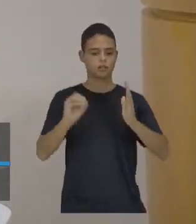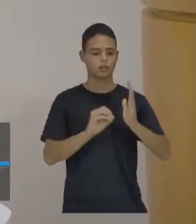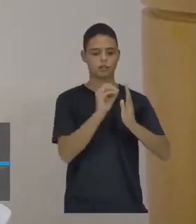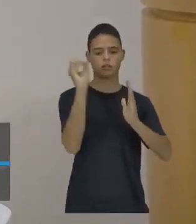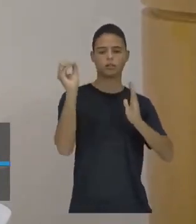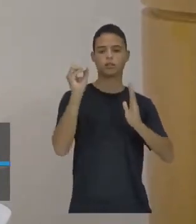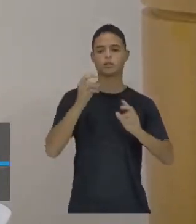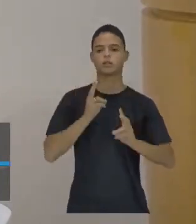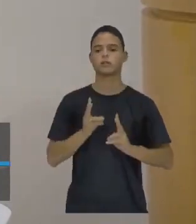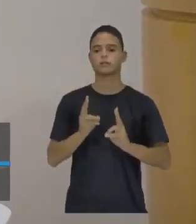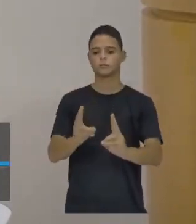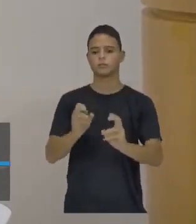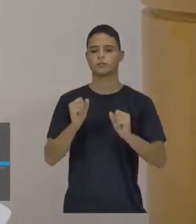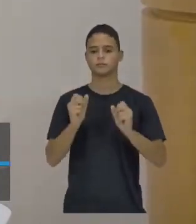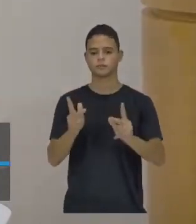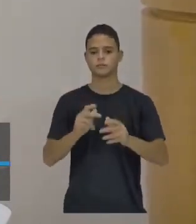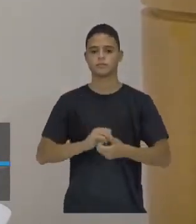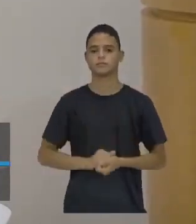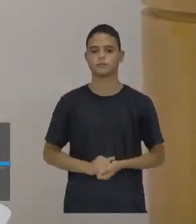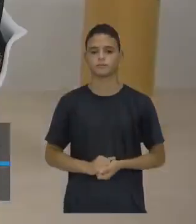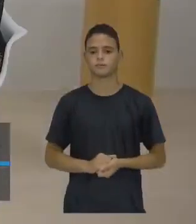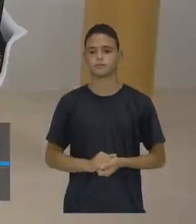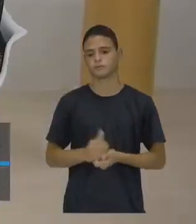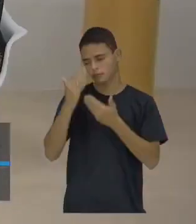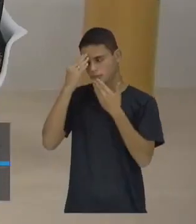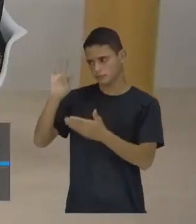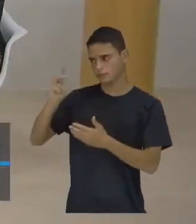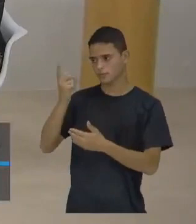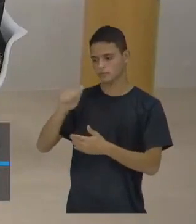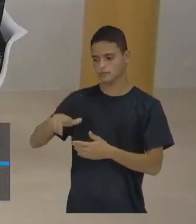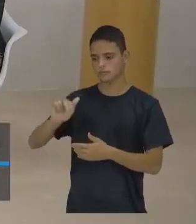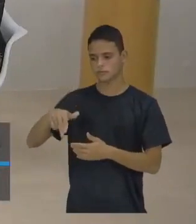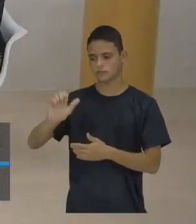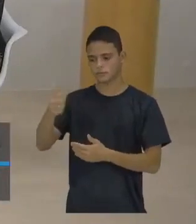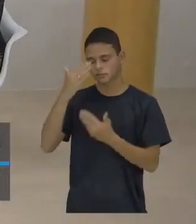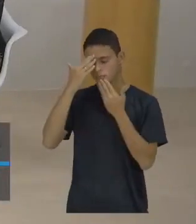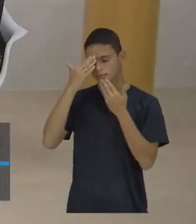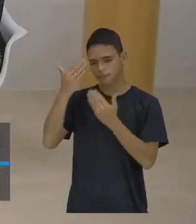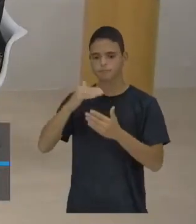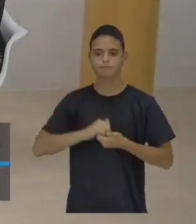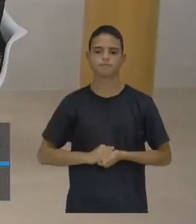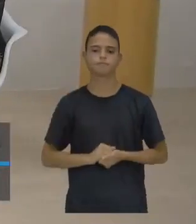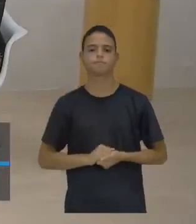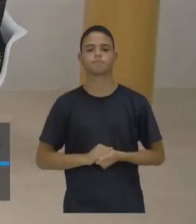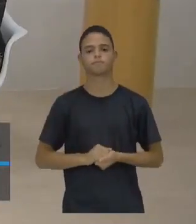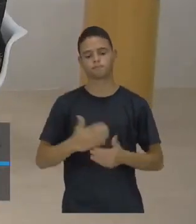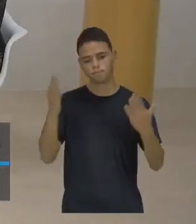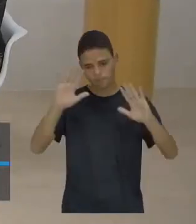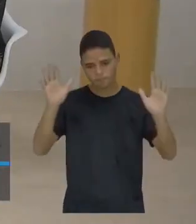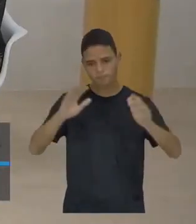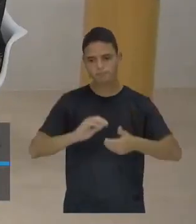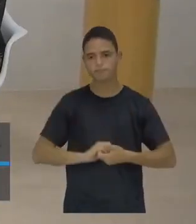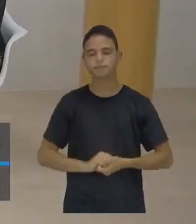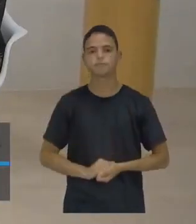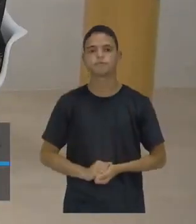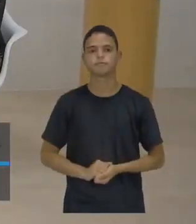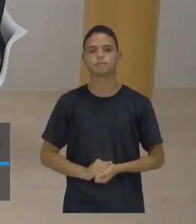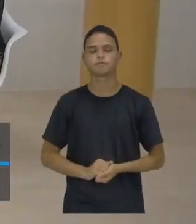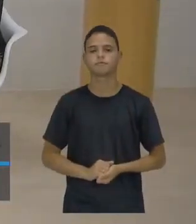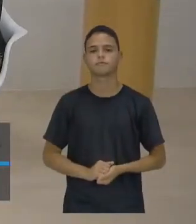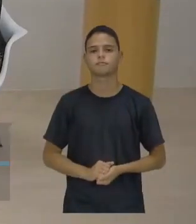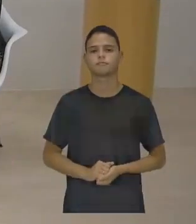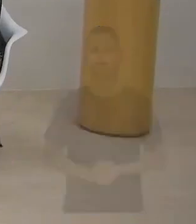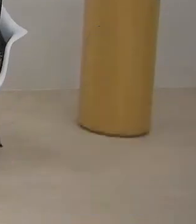continua com retomadas para vocês, tá bom? Professora Tayana, muito obrigado pela aula. Eu que agradeço. Valeu. Participação. Um grande abraço. Tchau, tchau. Valeu.